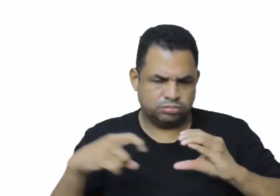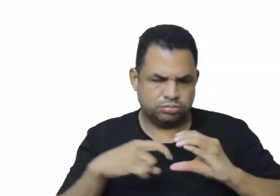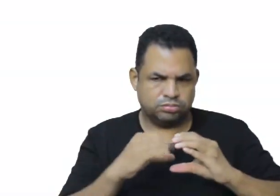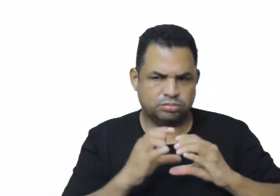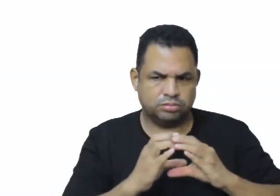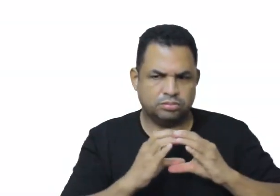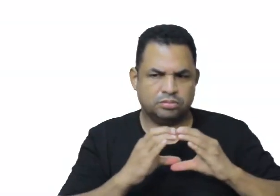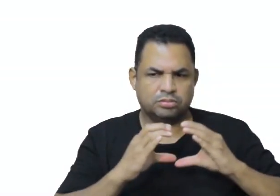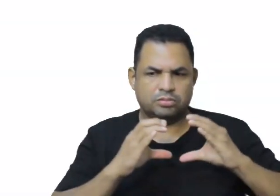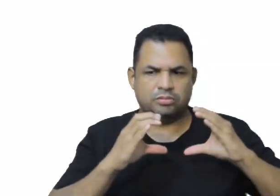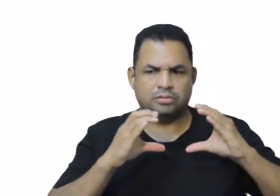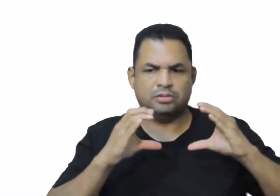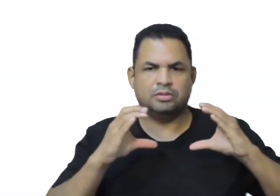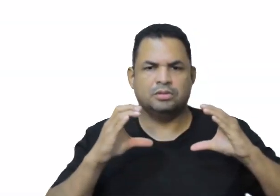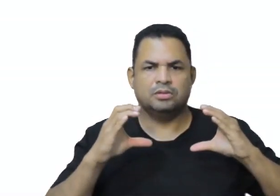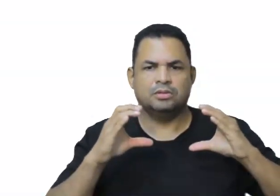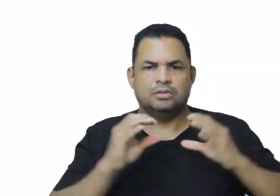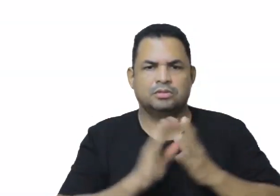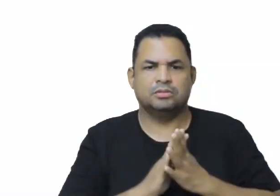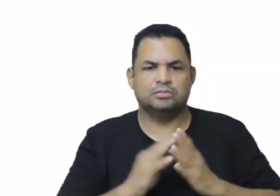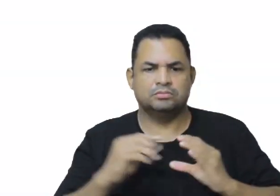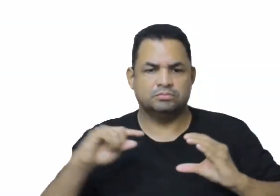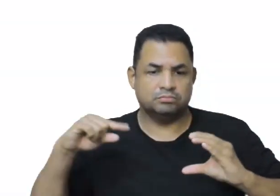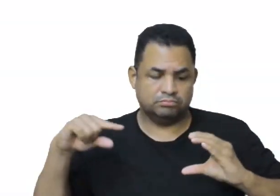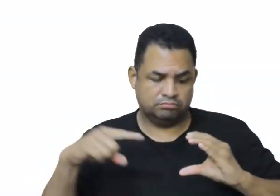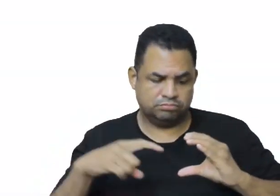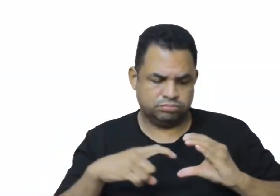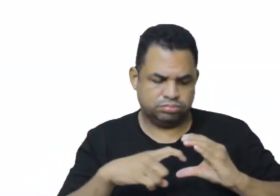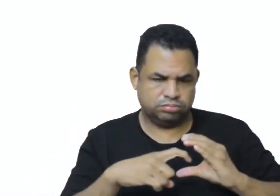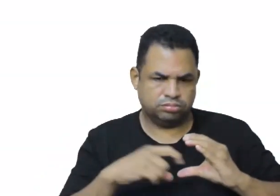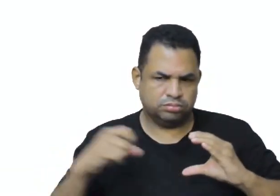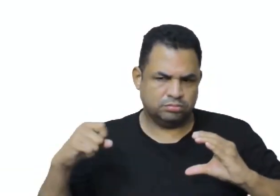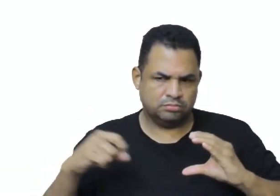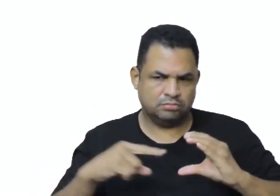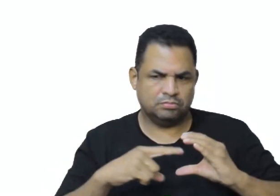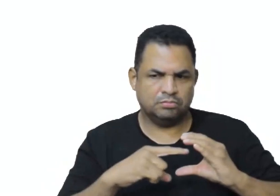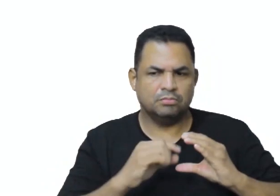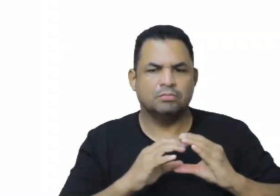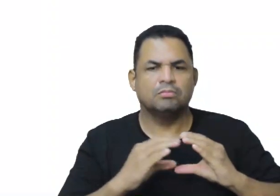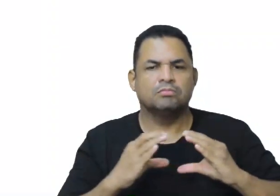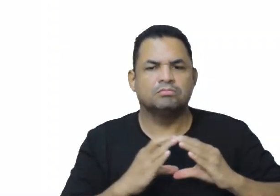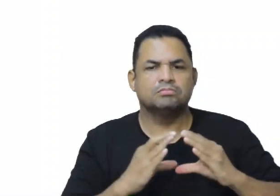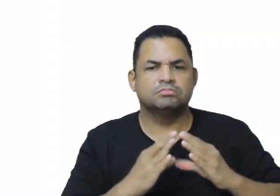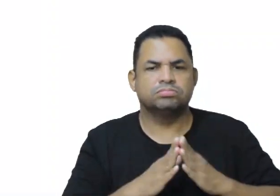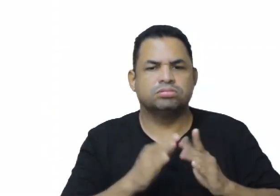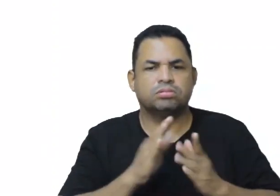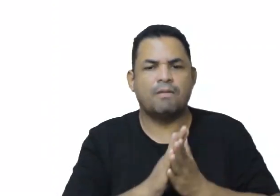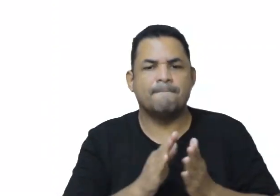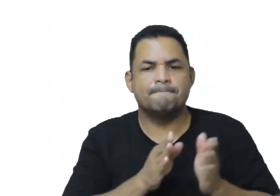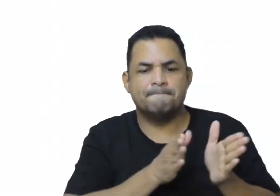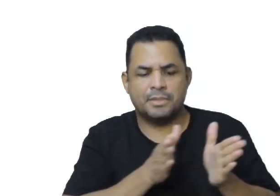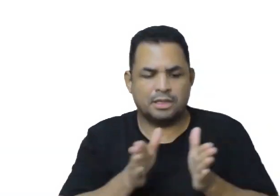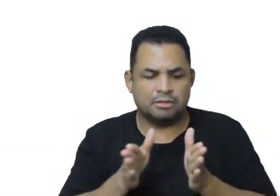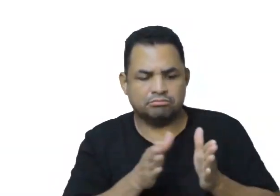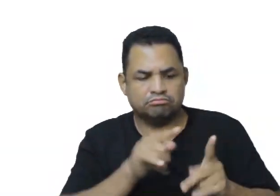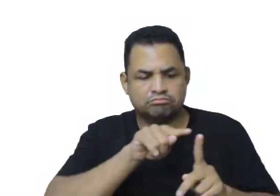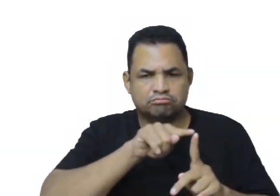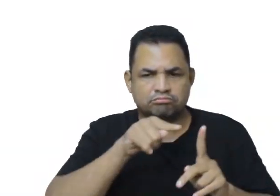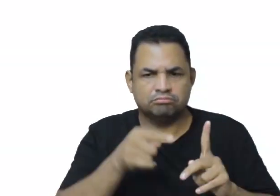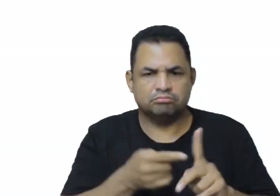Bom, o desenvolvimento embrionário humano, pessoal, como eu acabei de falar, é o período de gestação. Nesse período